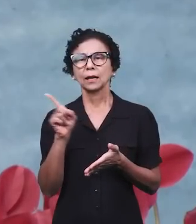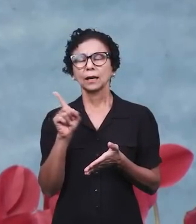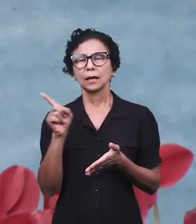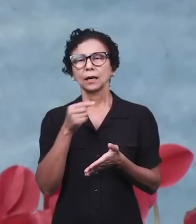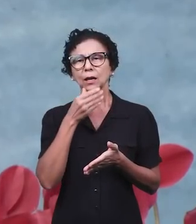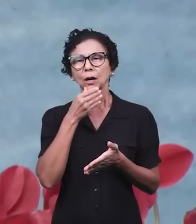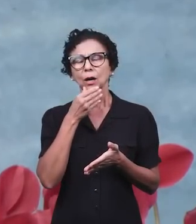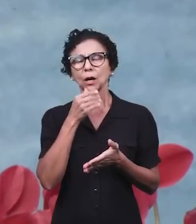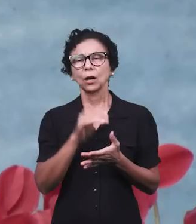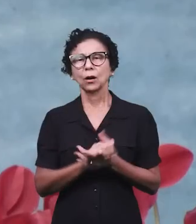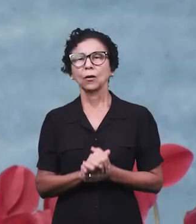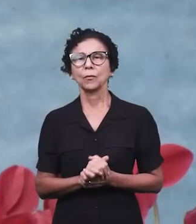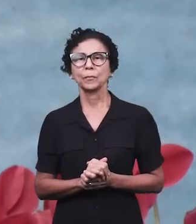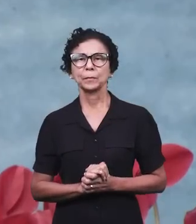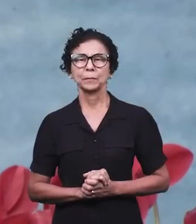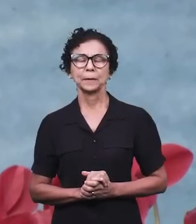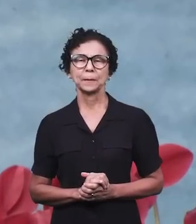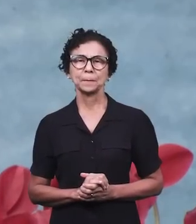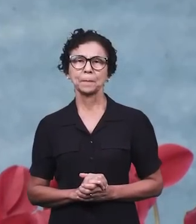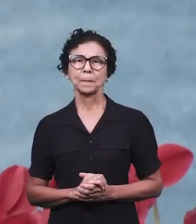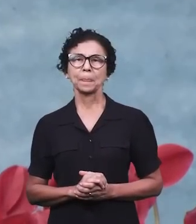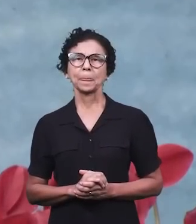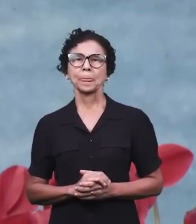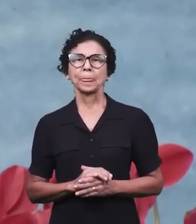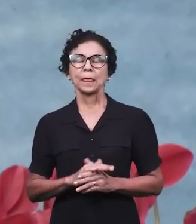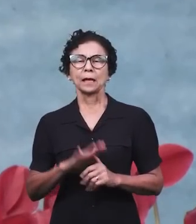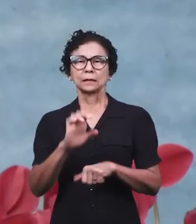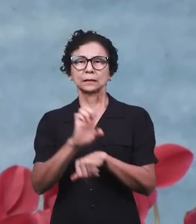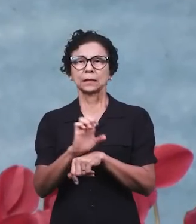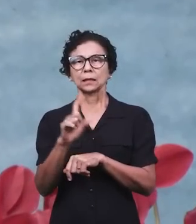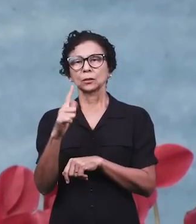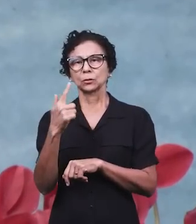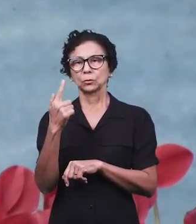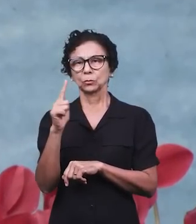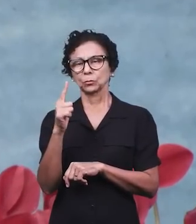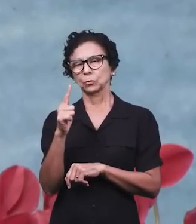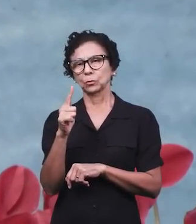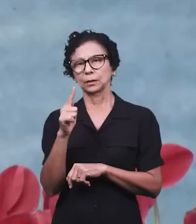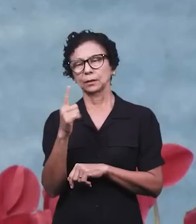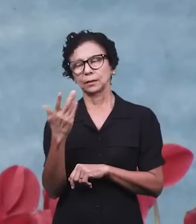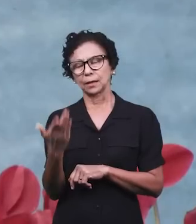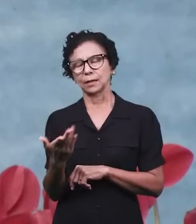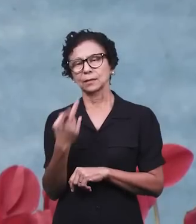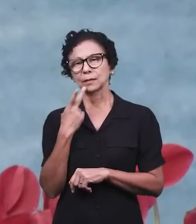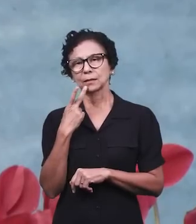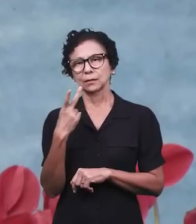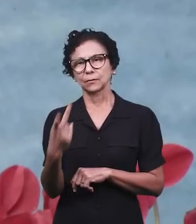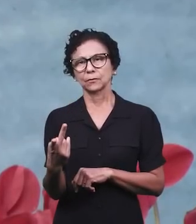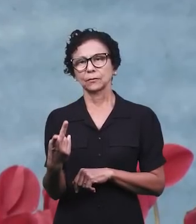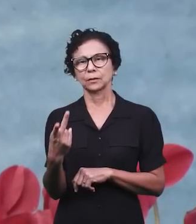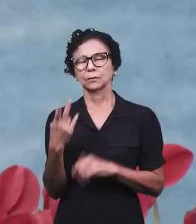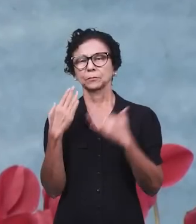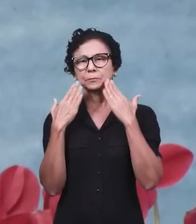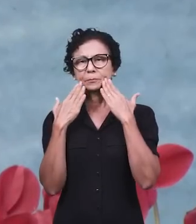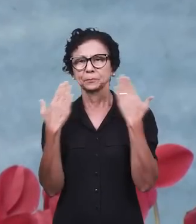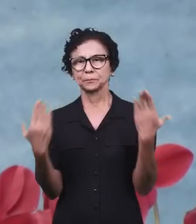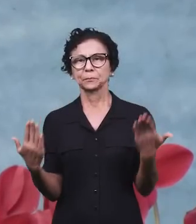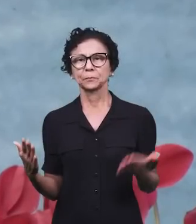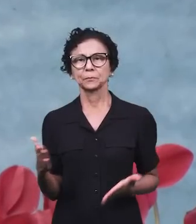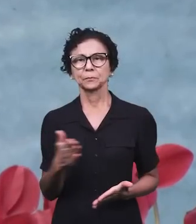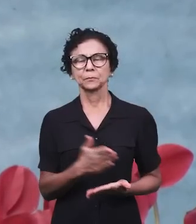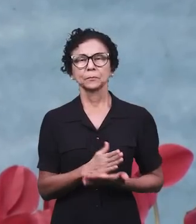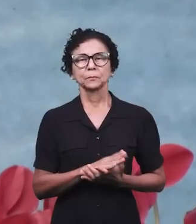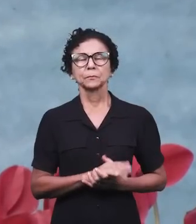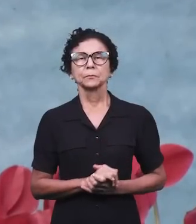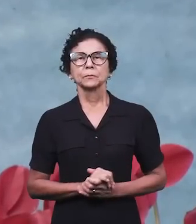do setor Bueno, em Goiânia, no estado de Goiás, né, conforme ele falou na sua apresentação.